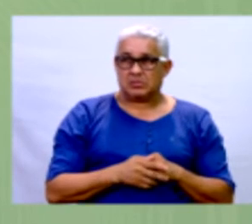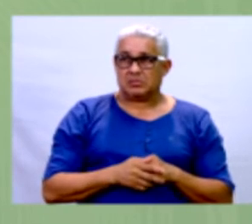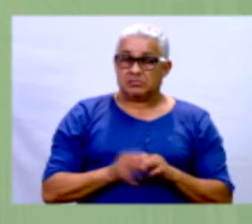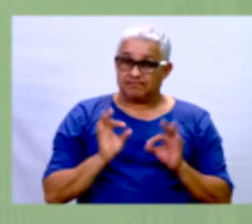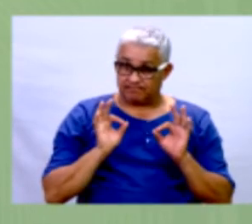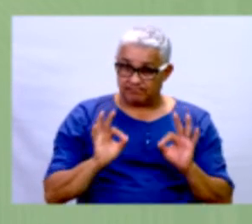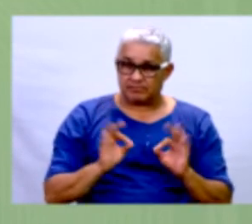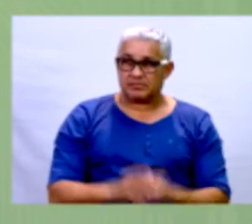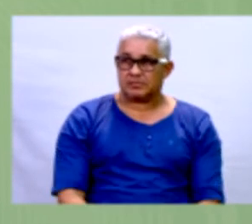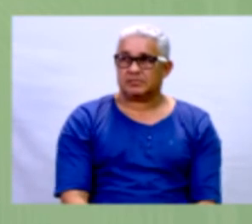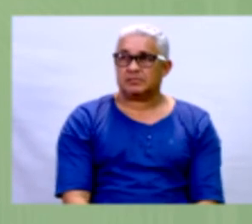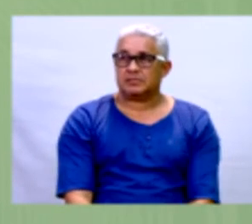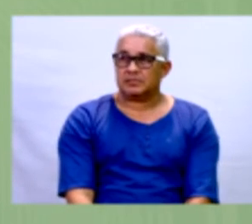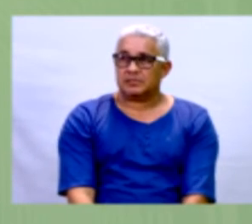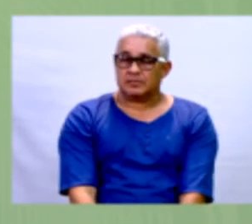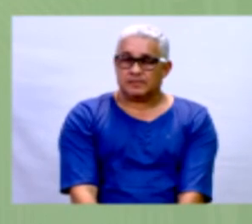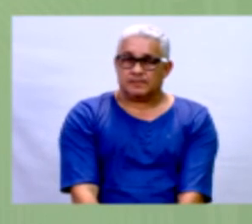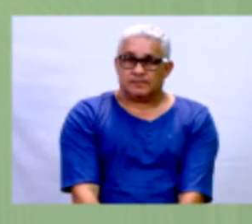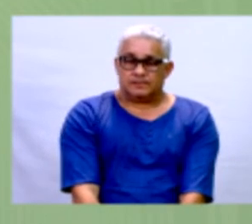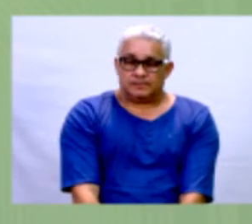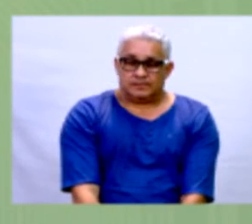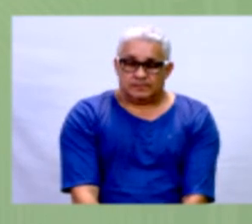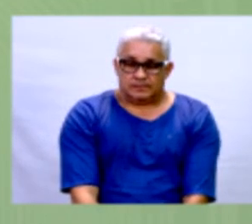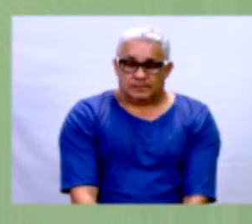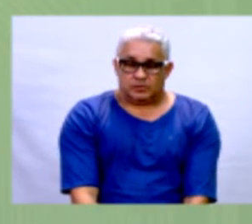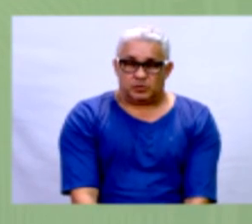Certo? Bom,